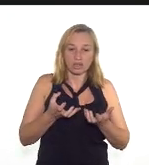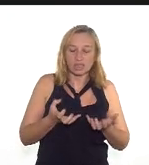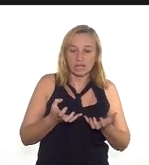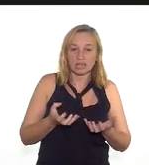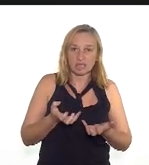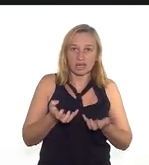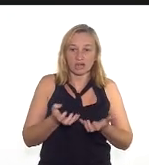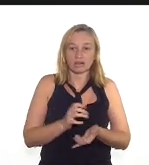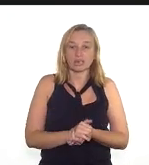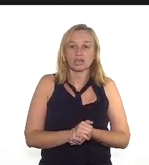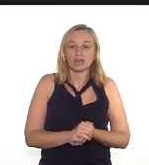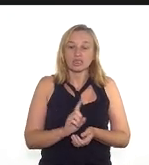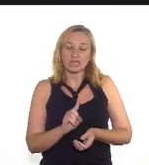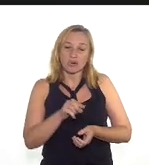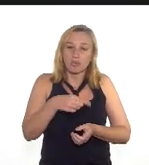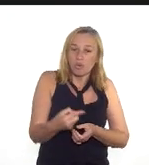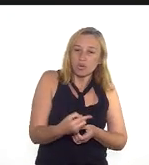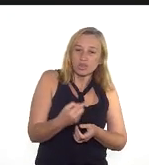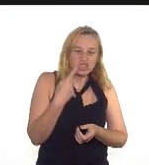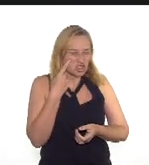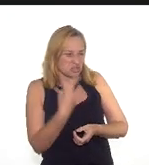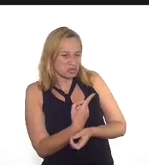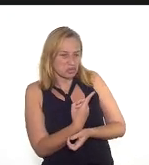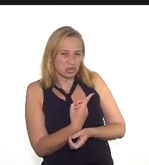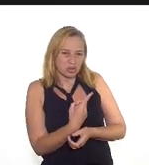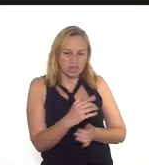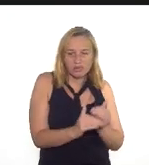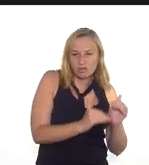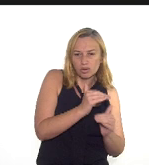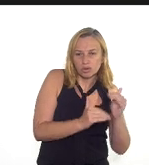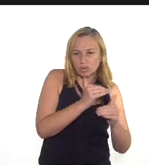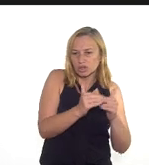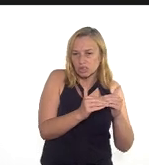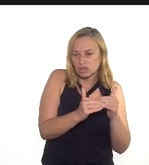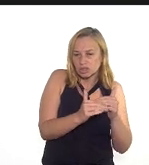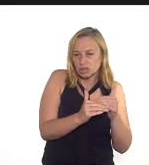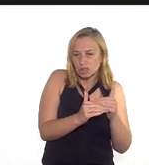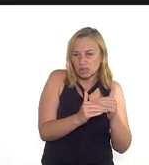esfera federal. Aí depois, quando a gente viu que estava evoluindo,